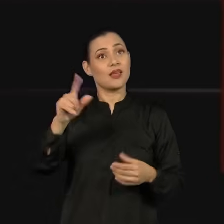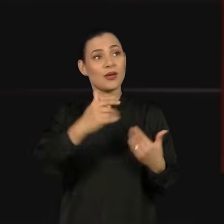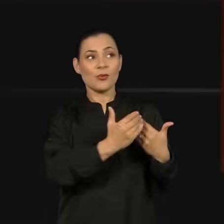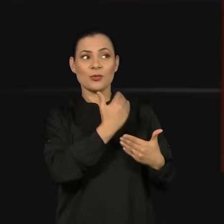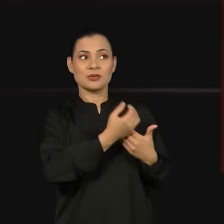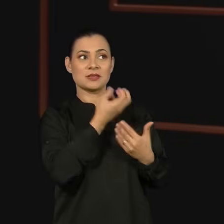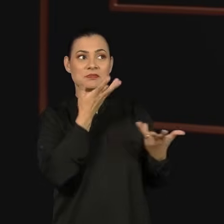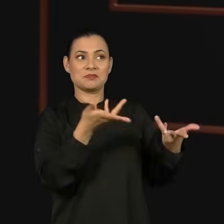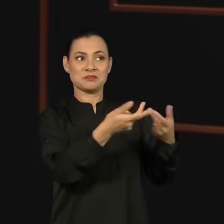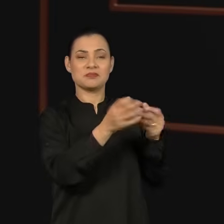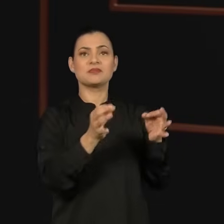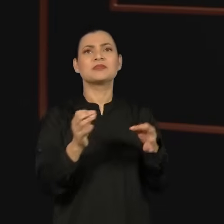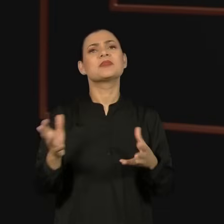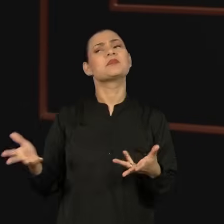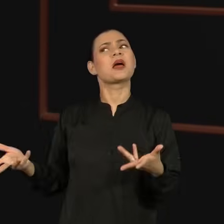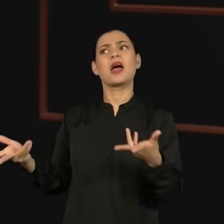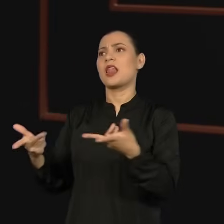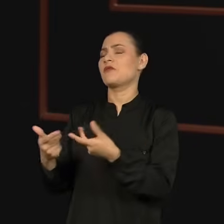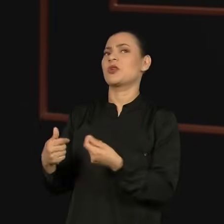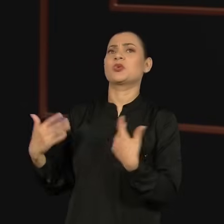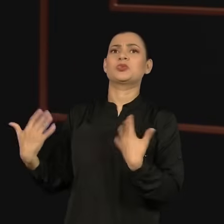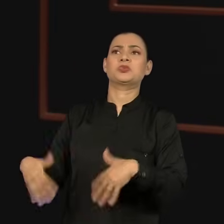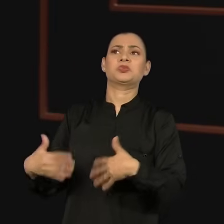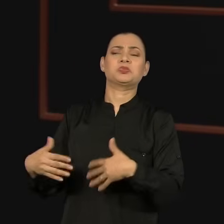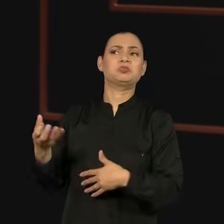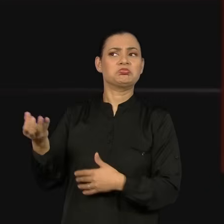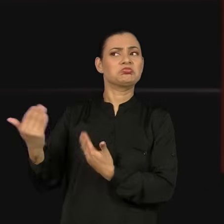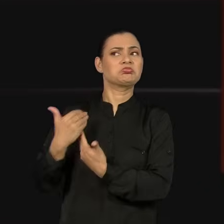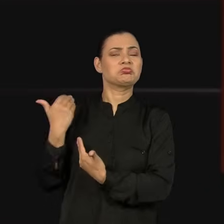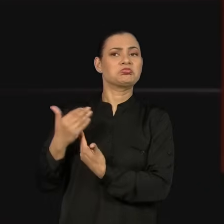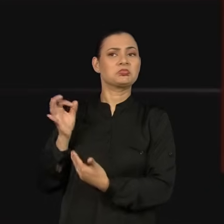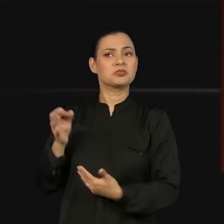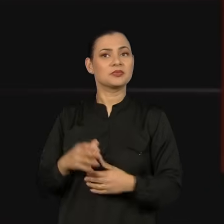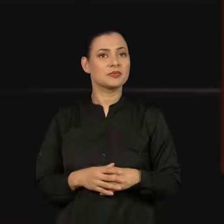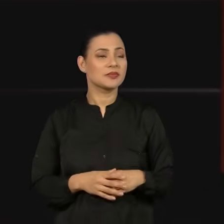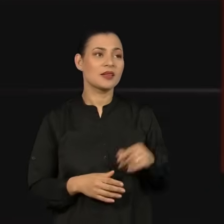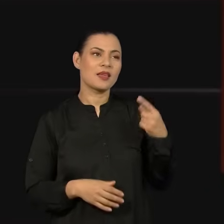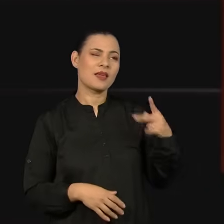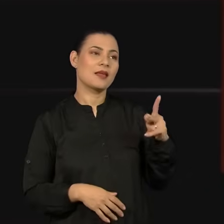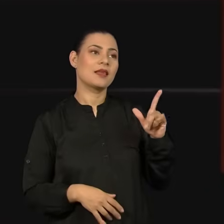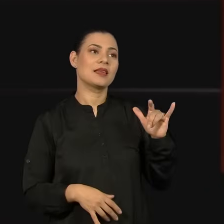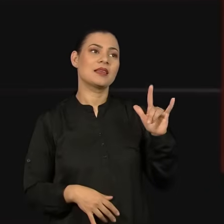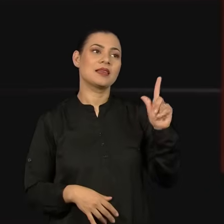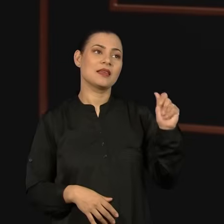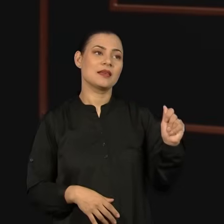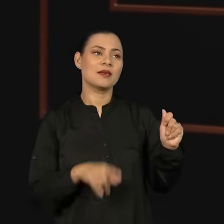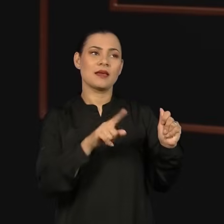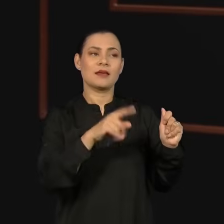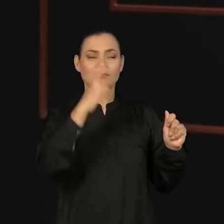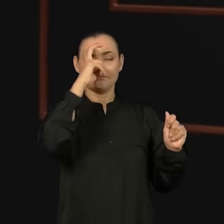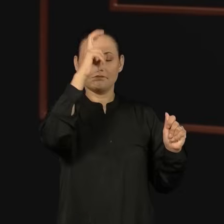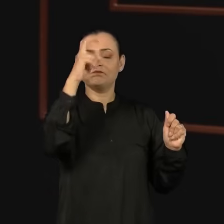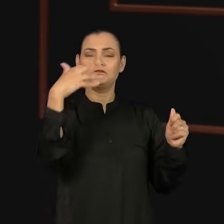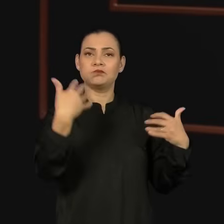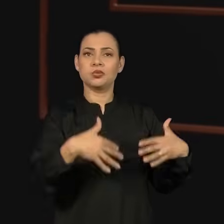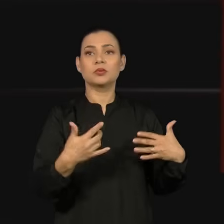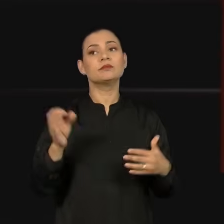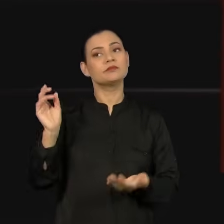né? Nossa, a melhor coisa que eu podia ouvir na minha vida. Não, ela é uma gênia, né? Sim, bom, com